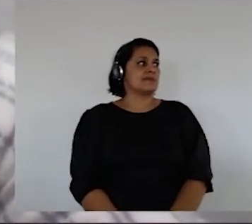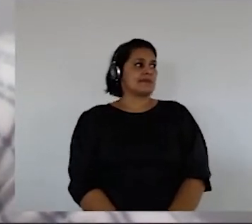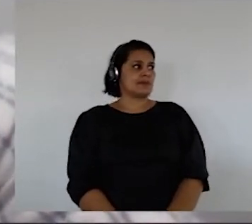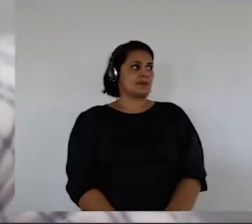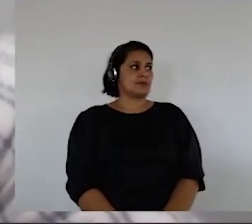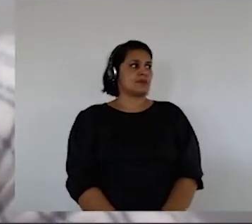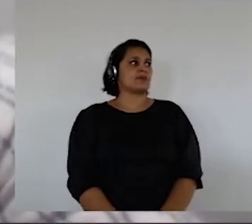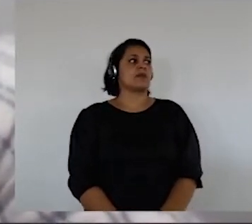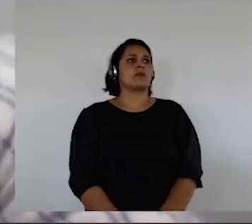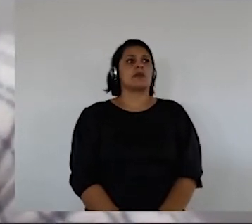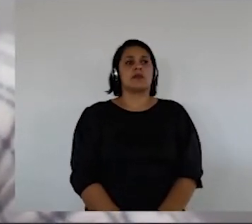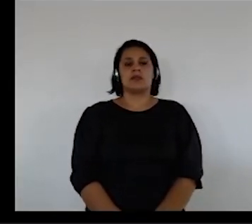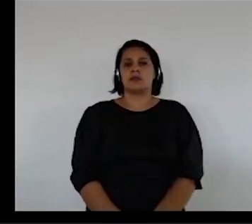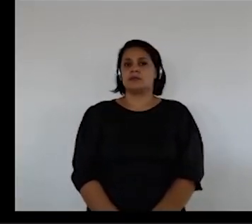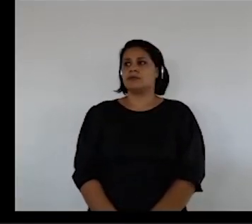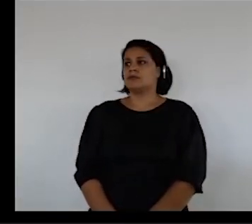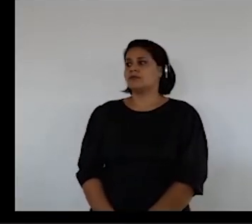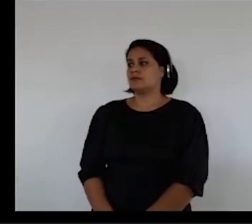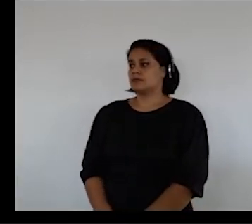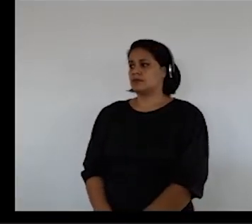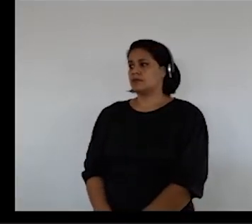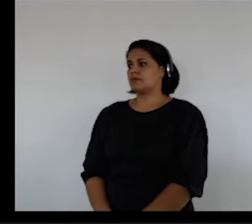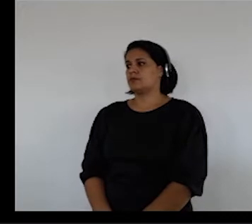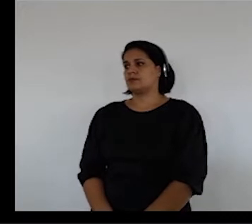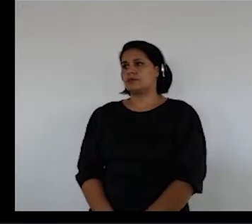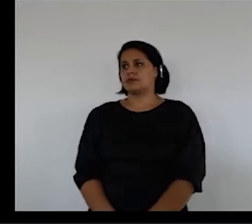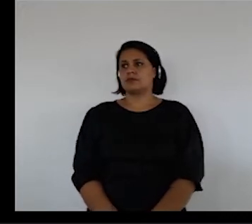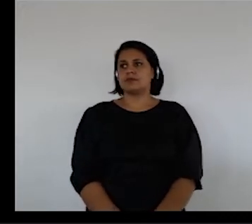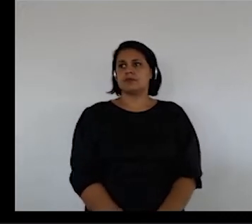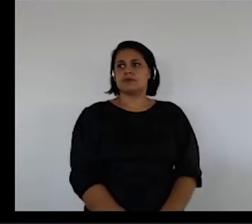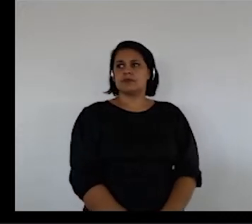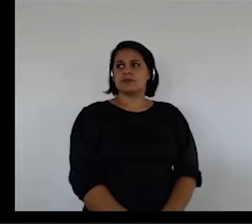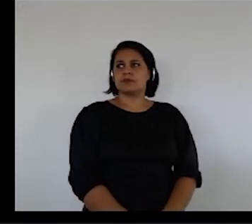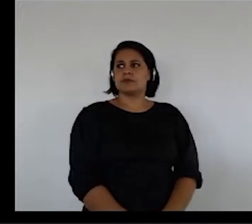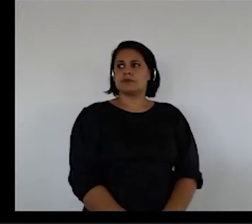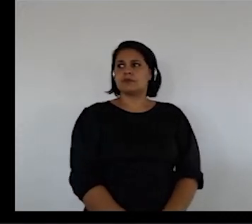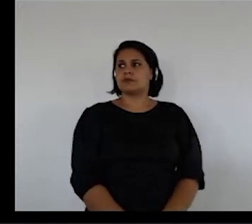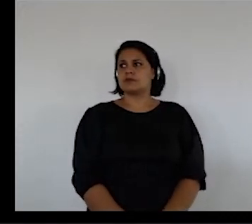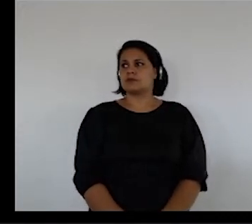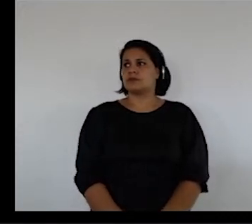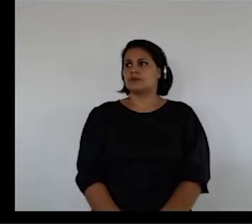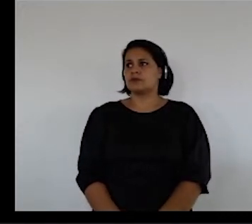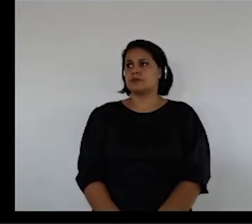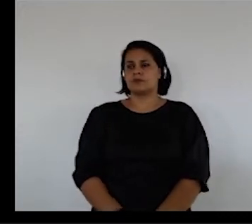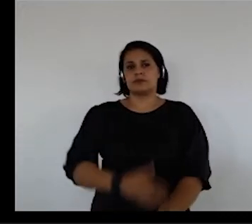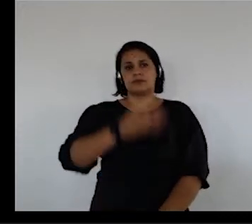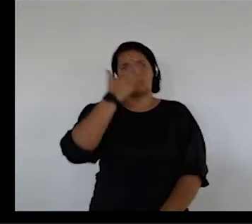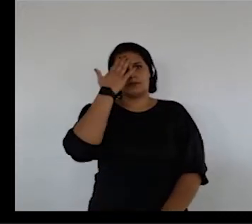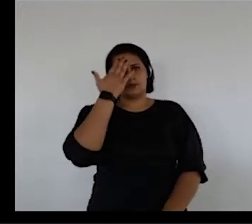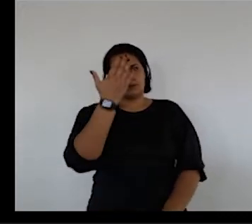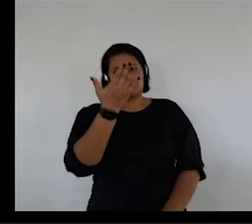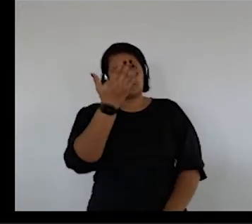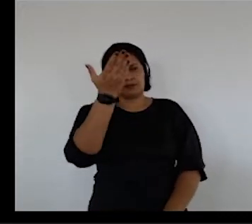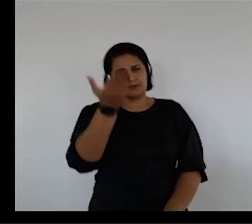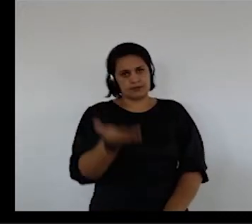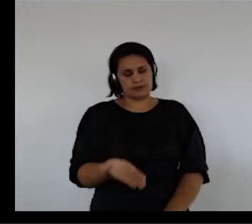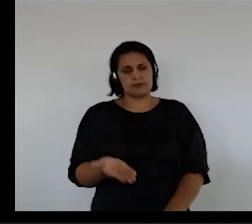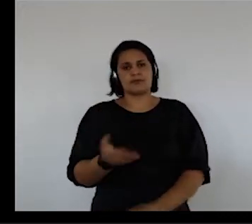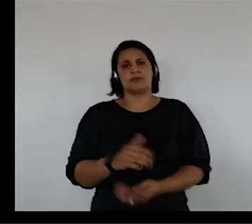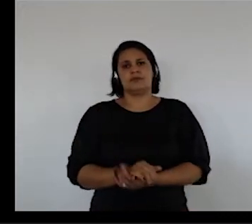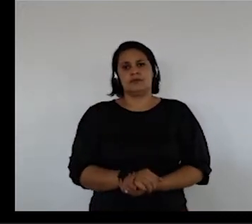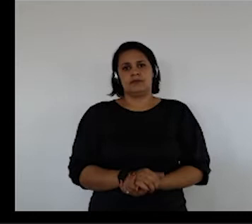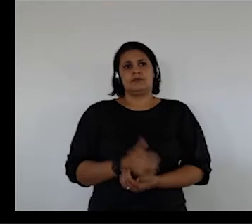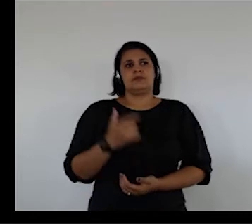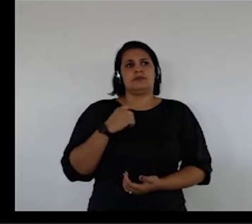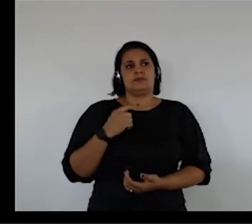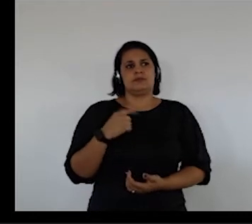Obrigada, Luana. Que fala importante, quantos assuntos tão importantes e tão